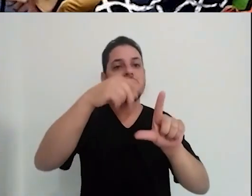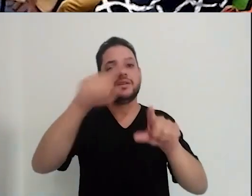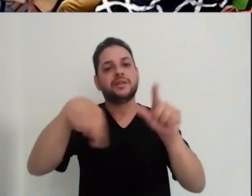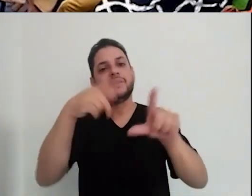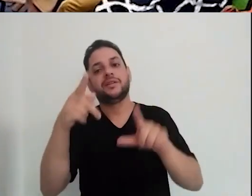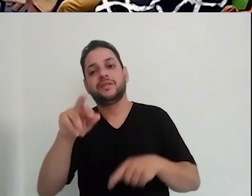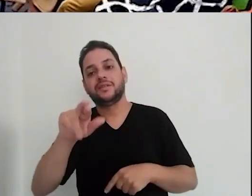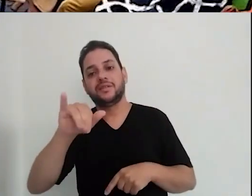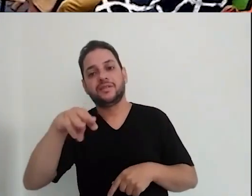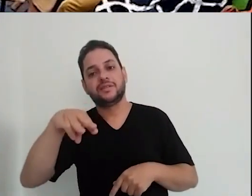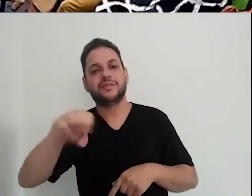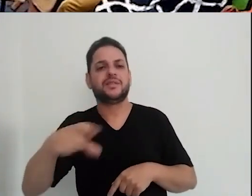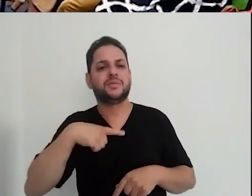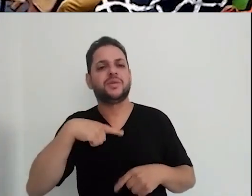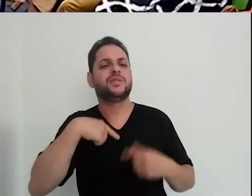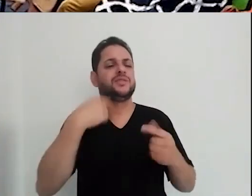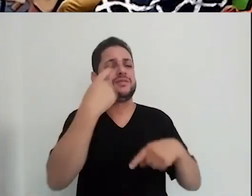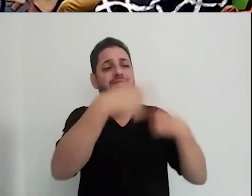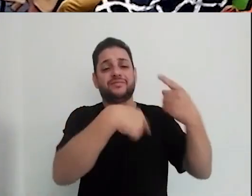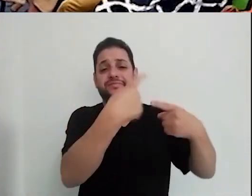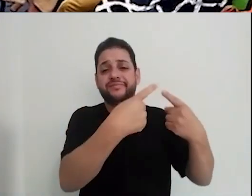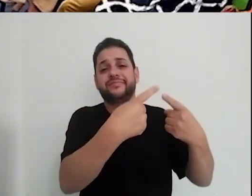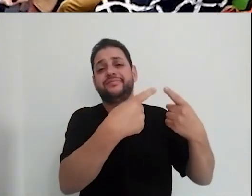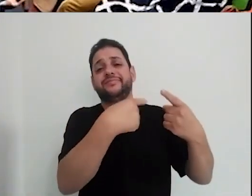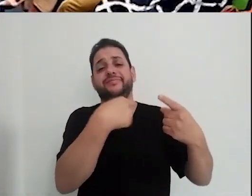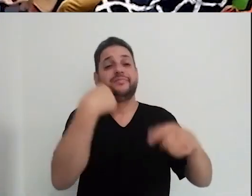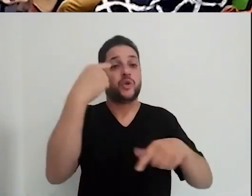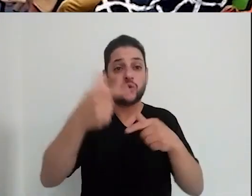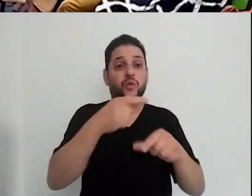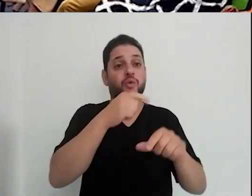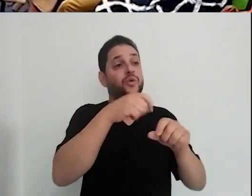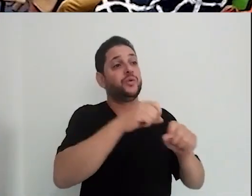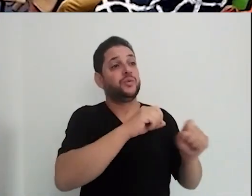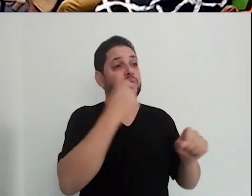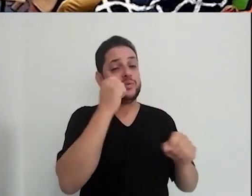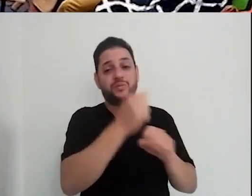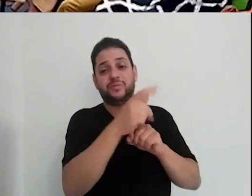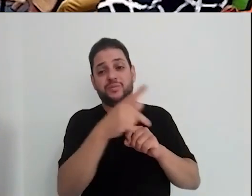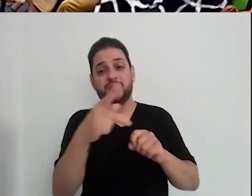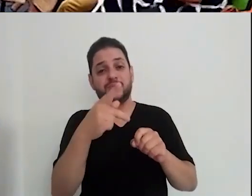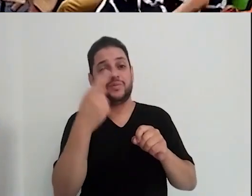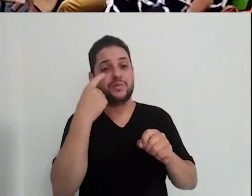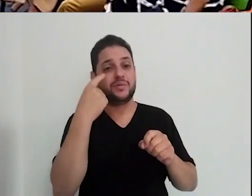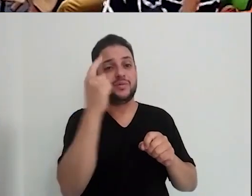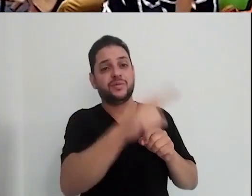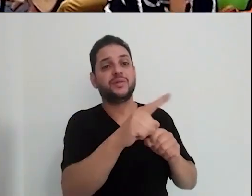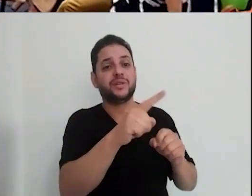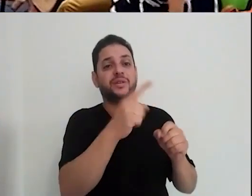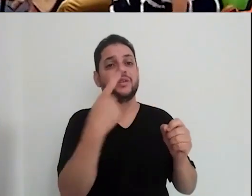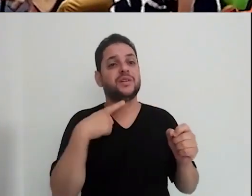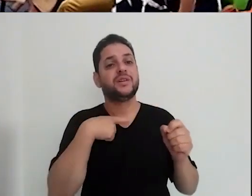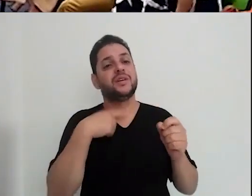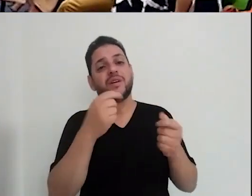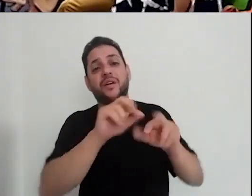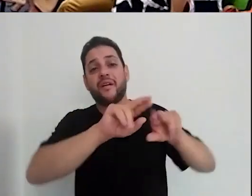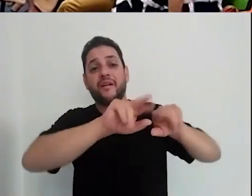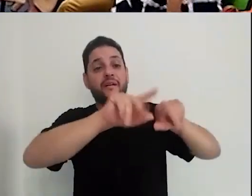vou na HBO, depois eu vou na Apple, eu parei de pagar, mas tem a Star Plus, tem a não sei o